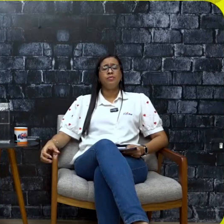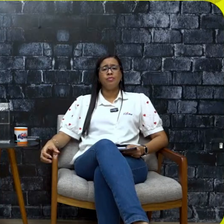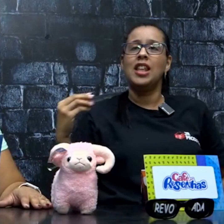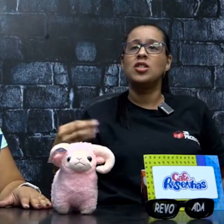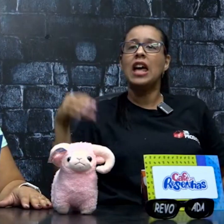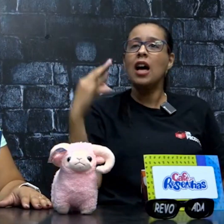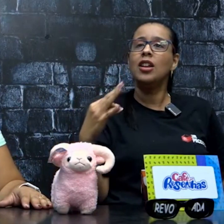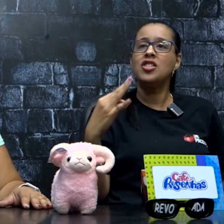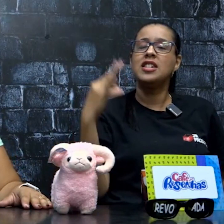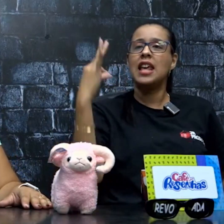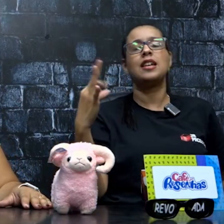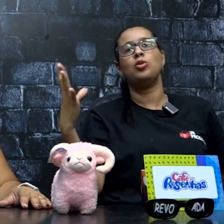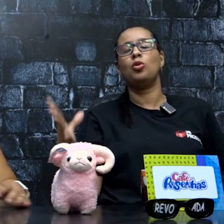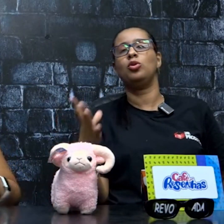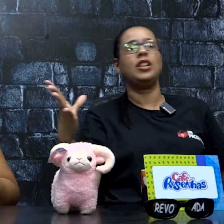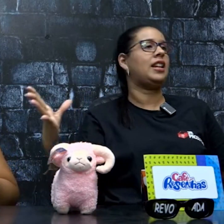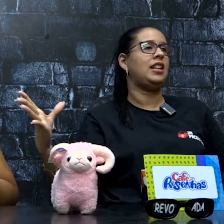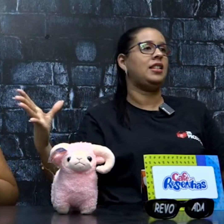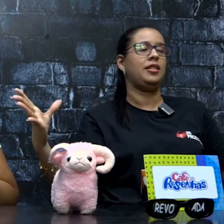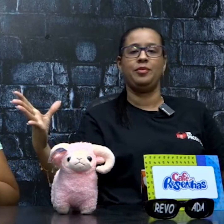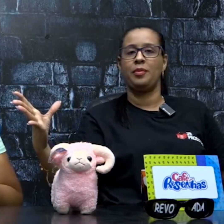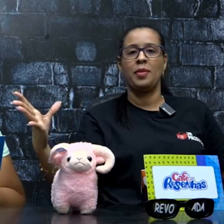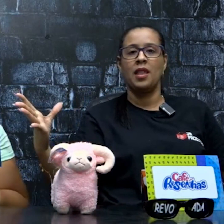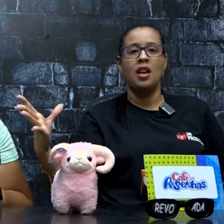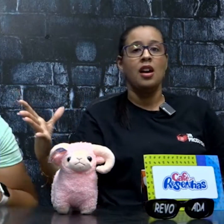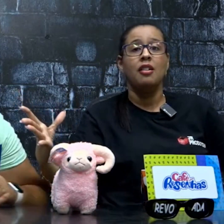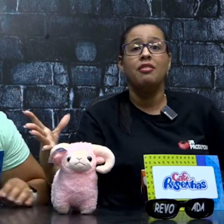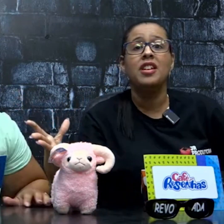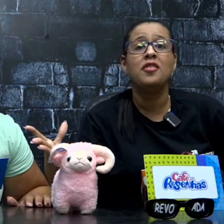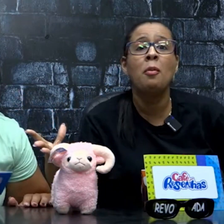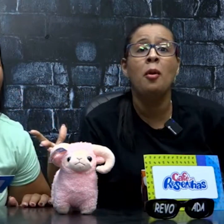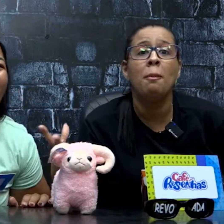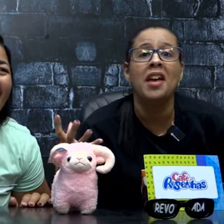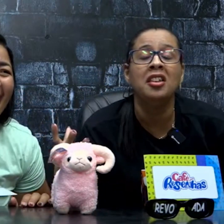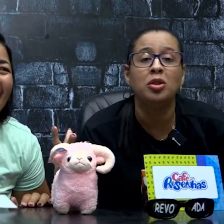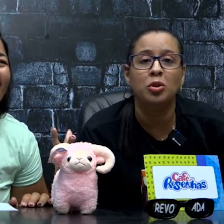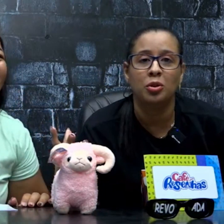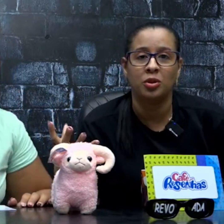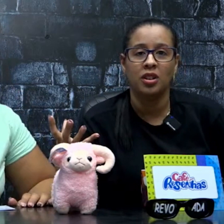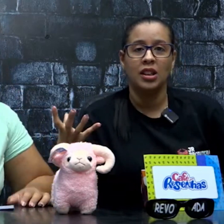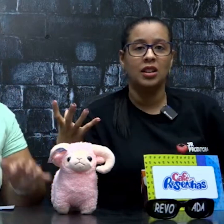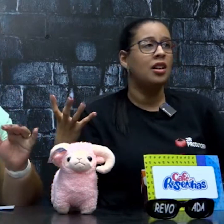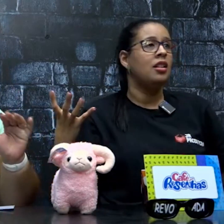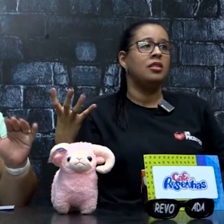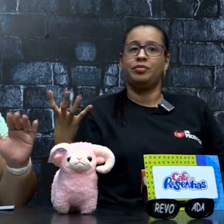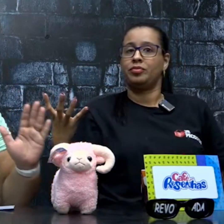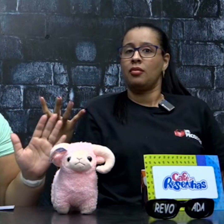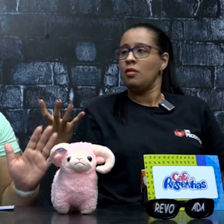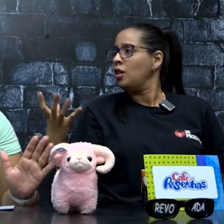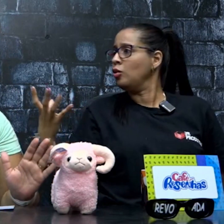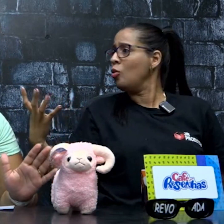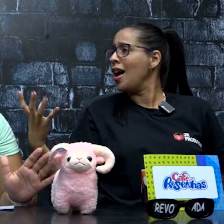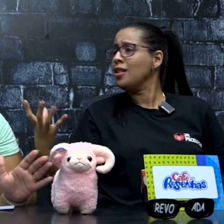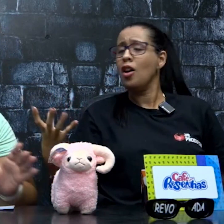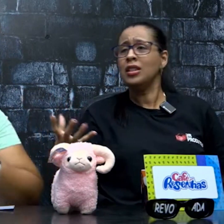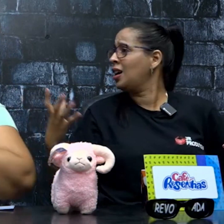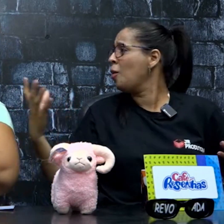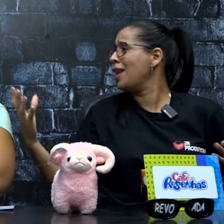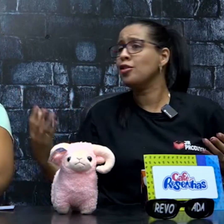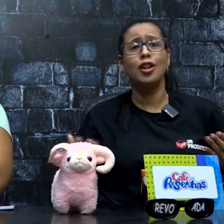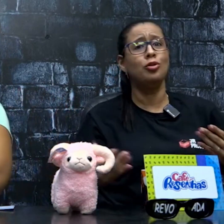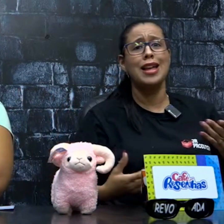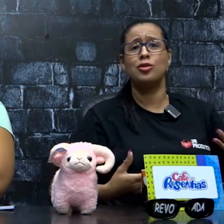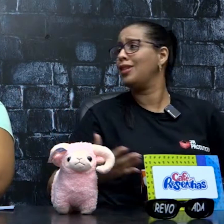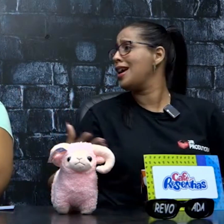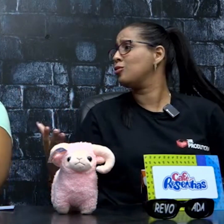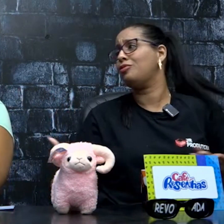É, após... Aula de sexo com Dona Glitter. Dava um momento. Se for no vucu-vucu, não dá certo. Ué, não. Pera,